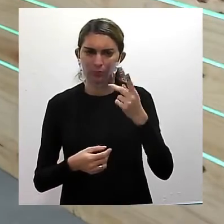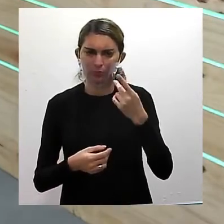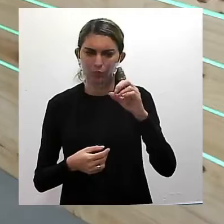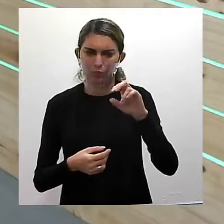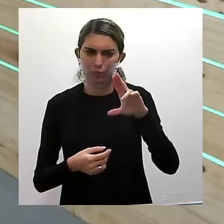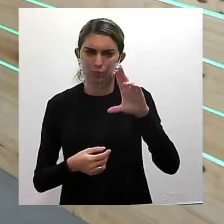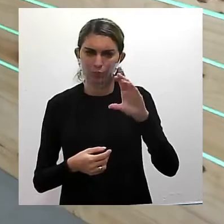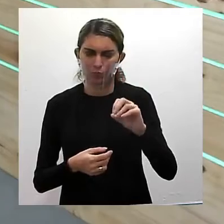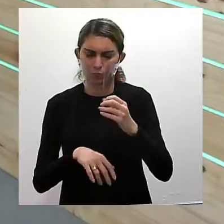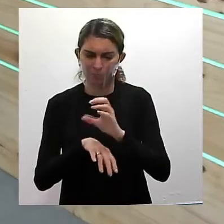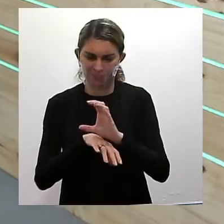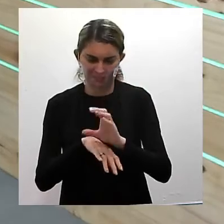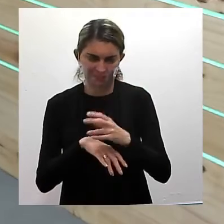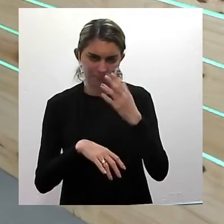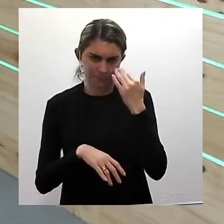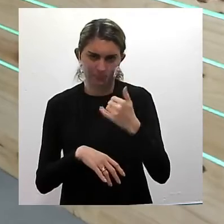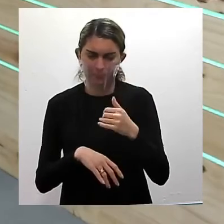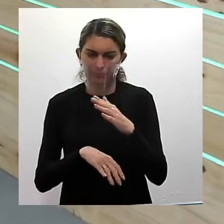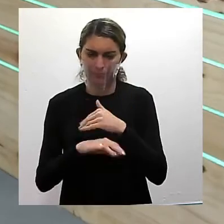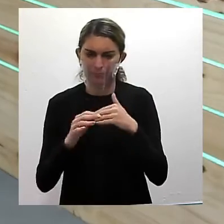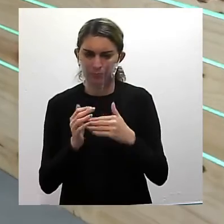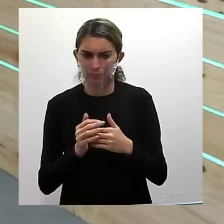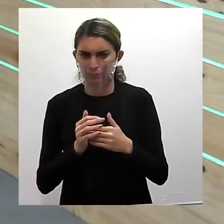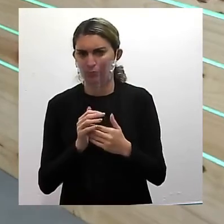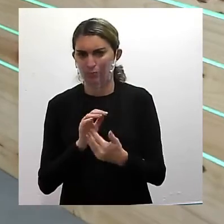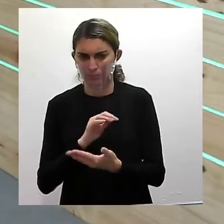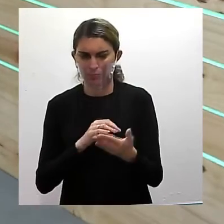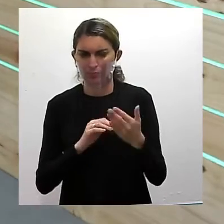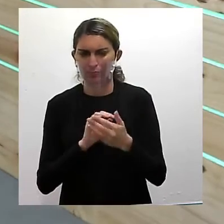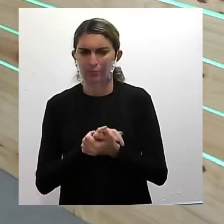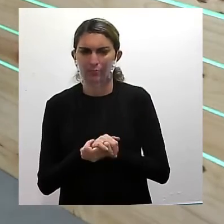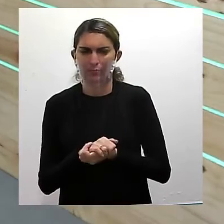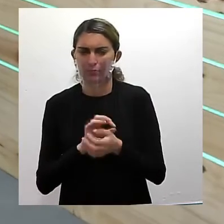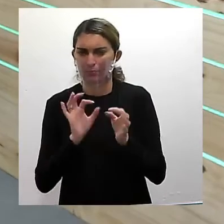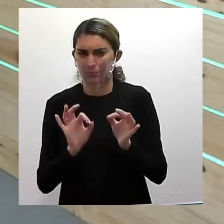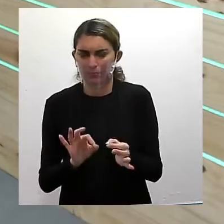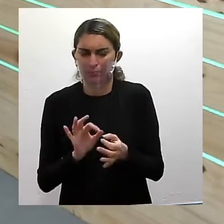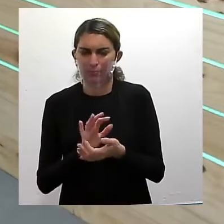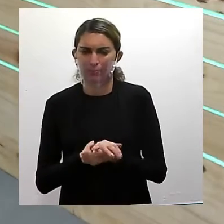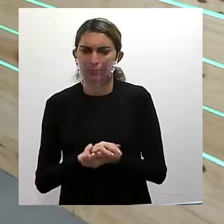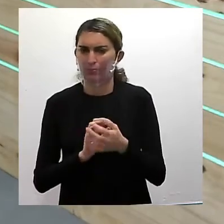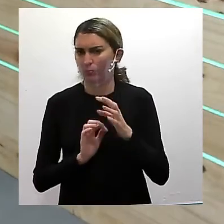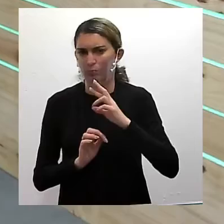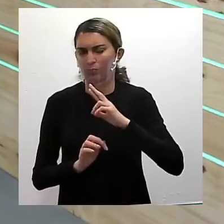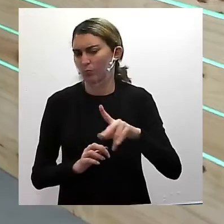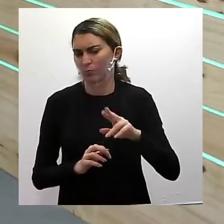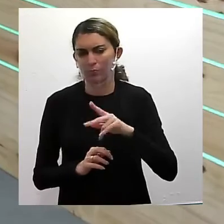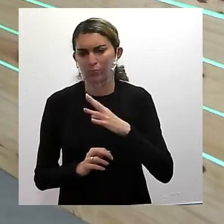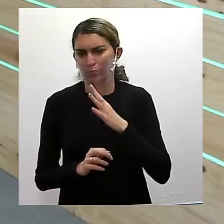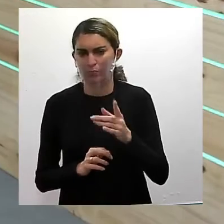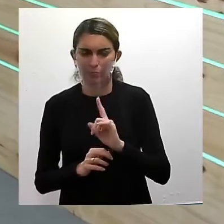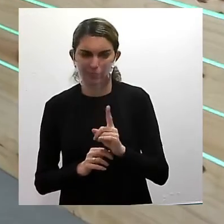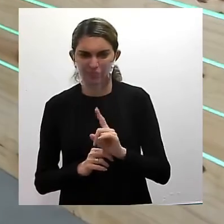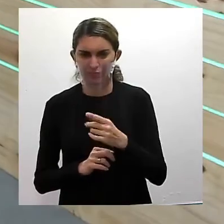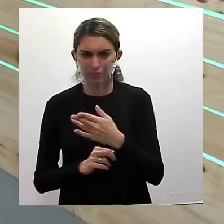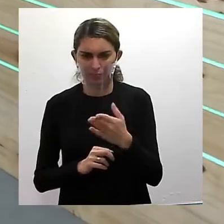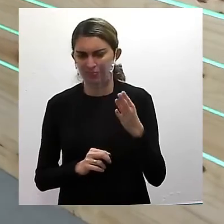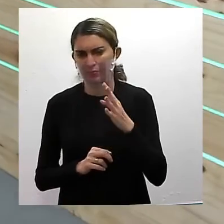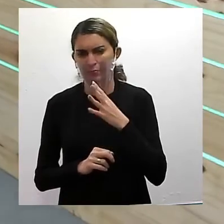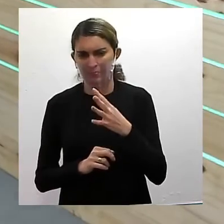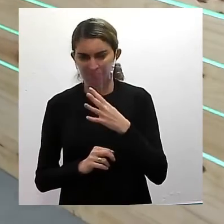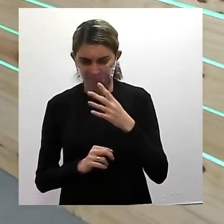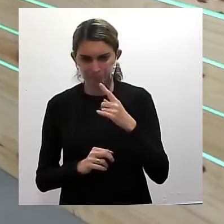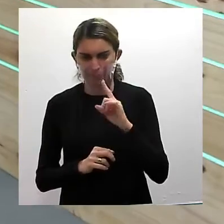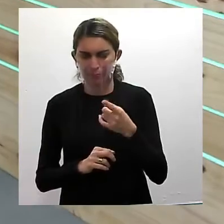em química todo nitrato é solúvel, certo? Sem exceção. Não conheço nenhum nitrato insolúvel. Se você conhecer, manda